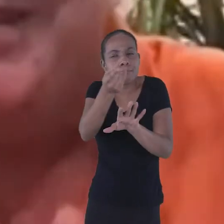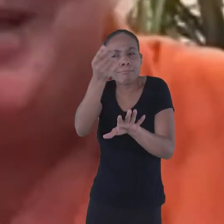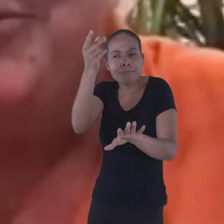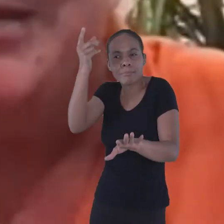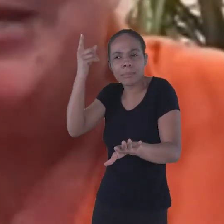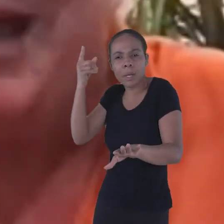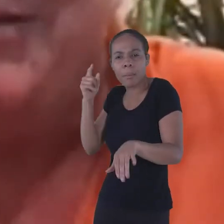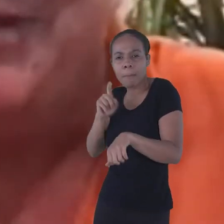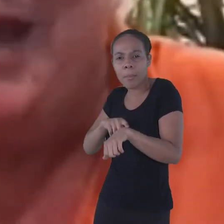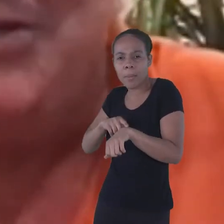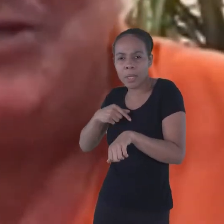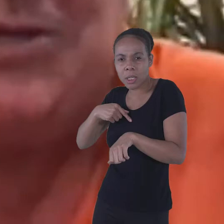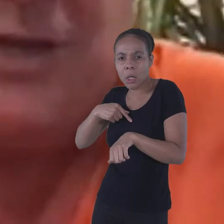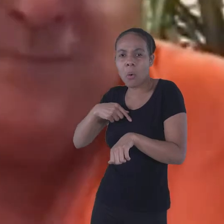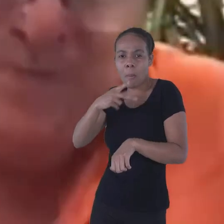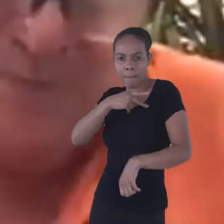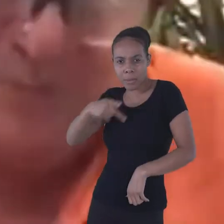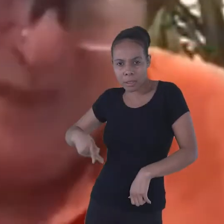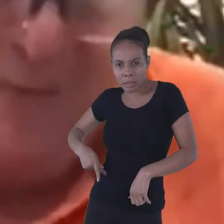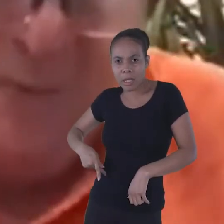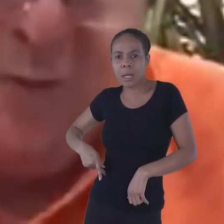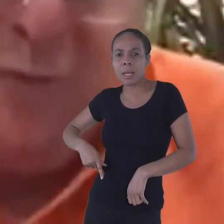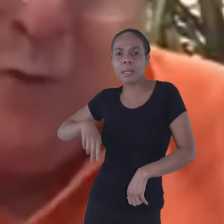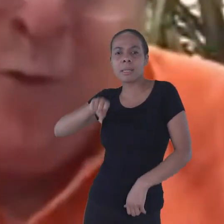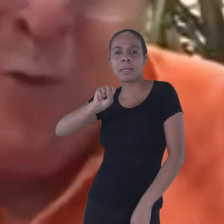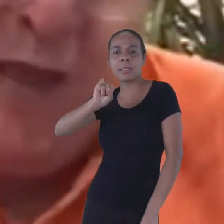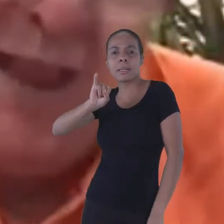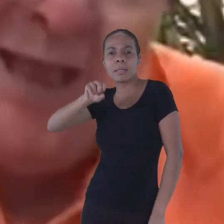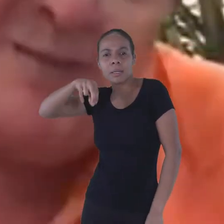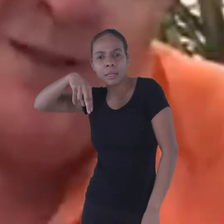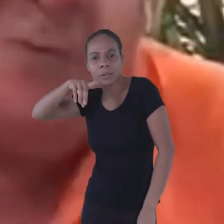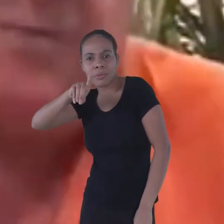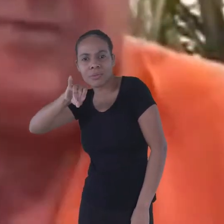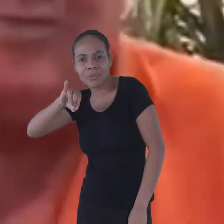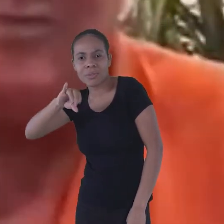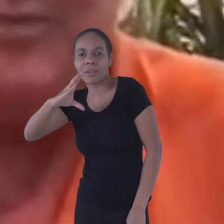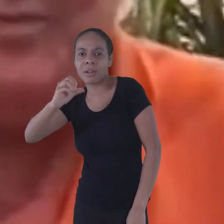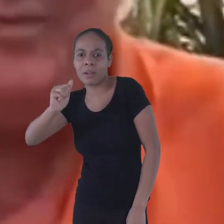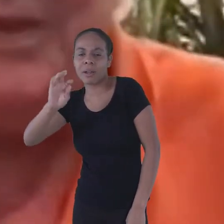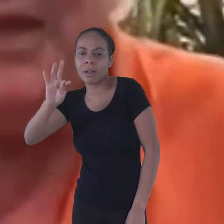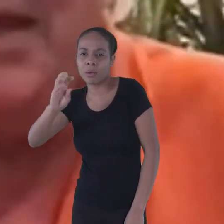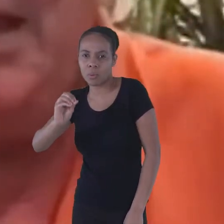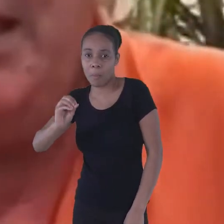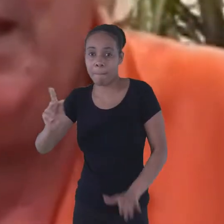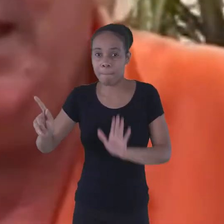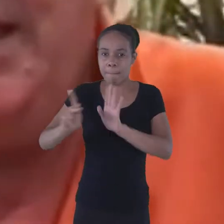ser presidente do Sindicato dos Artistas, eu fui concorrer à eleição,